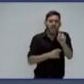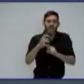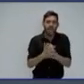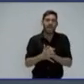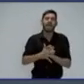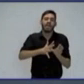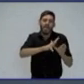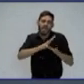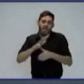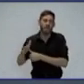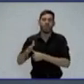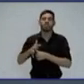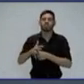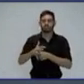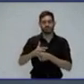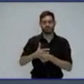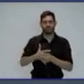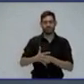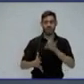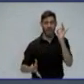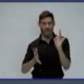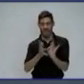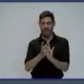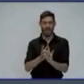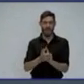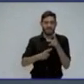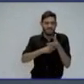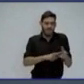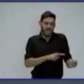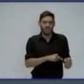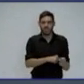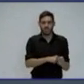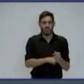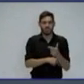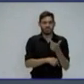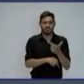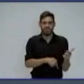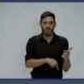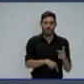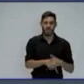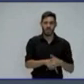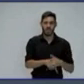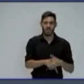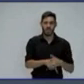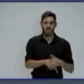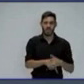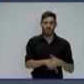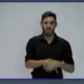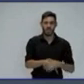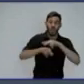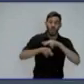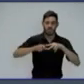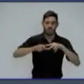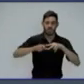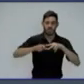e deslegitimar o vencedor. Visto este cenário mundial,